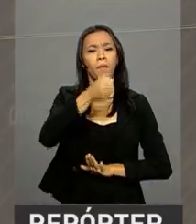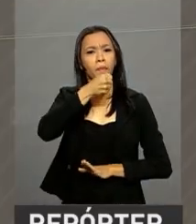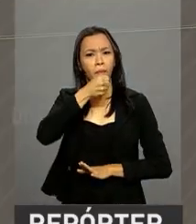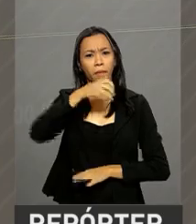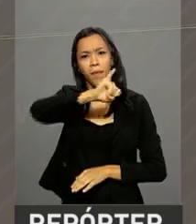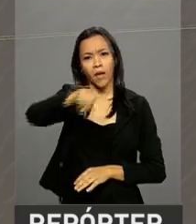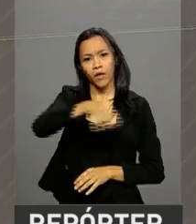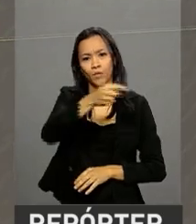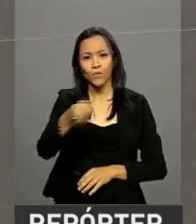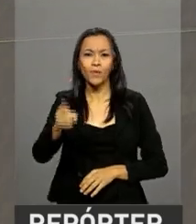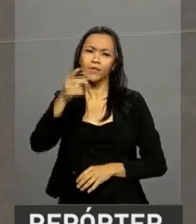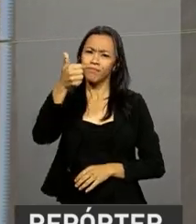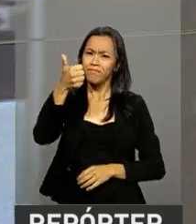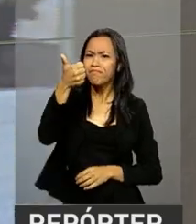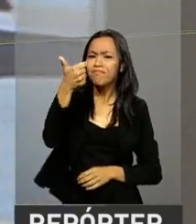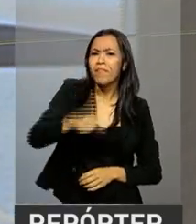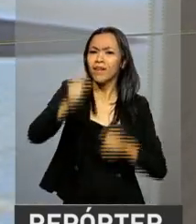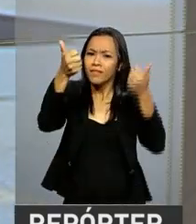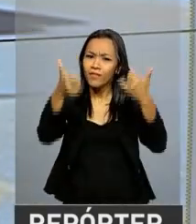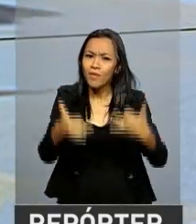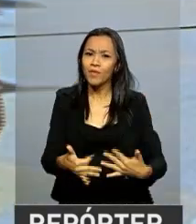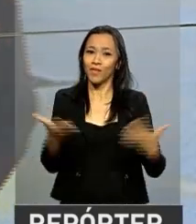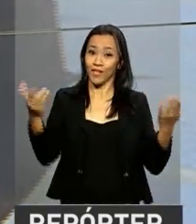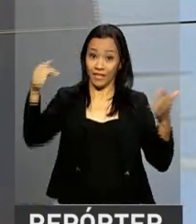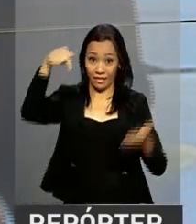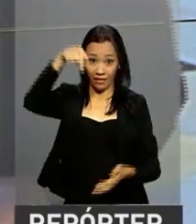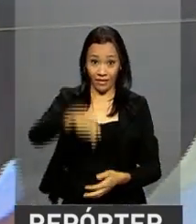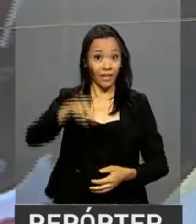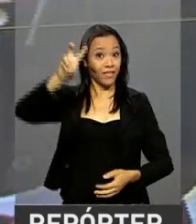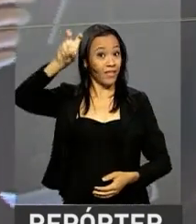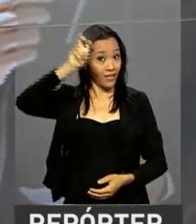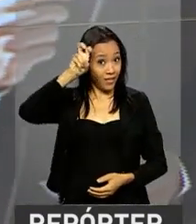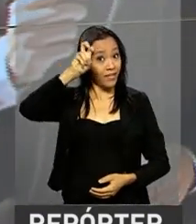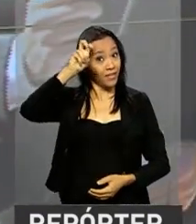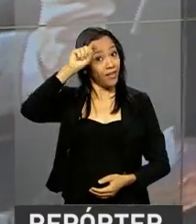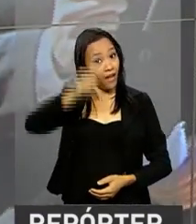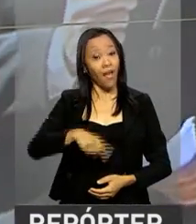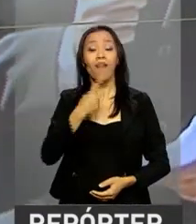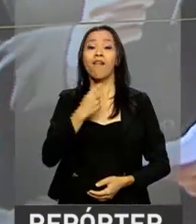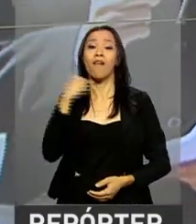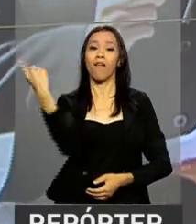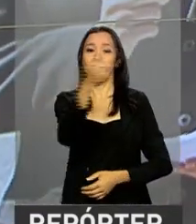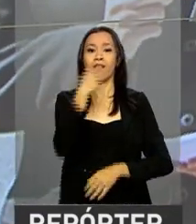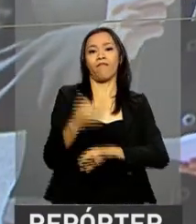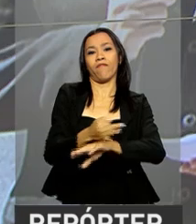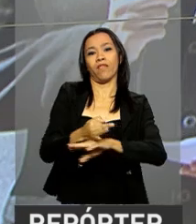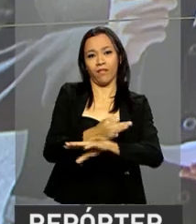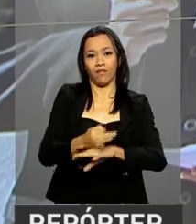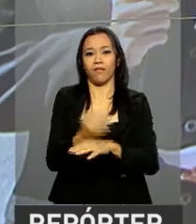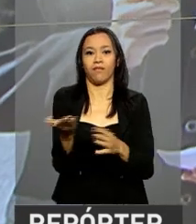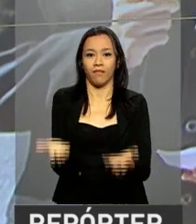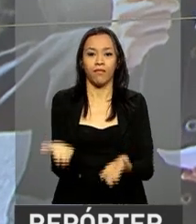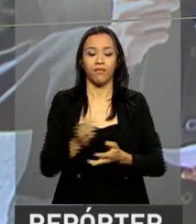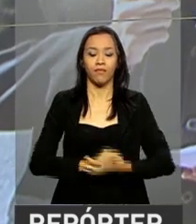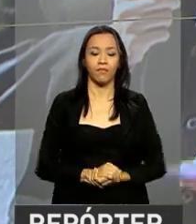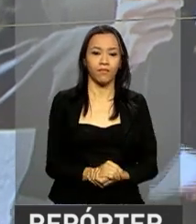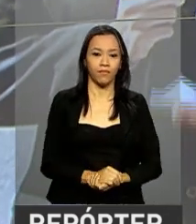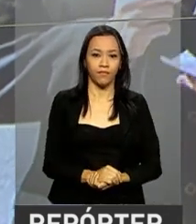repórter João Pedro Neto que tem as informações ao vivo desta quinta-feira feriado de Corpus CR Bom dia João